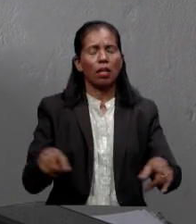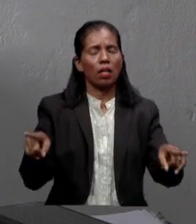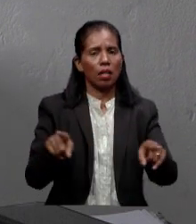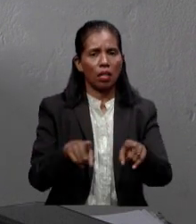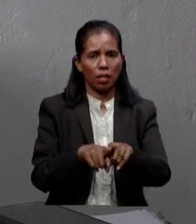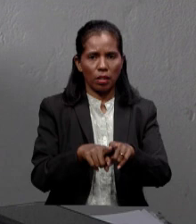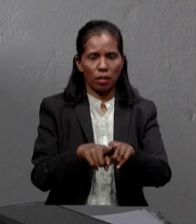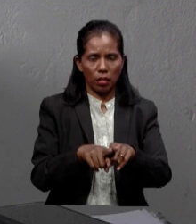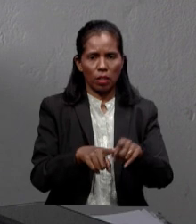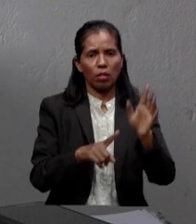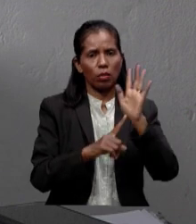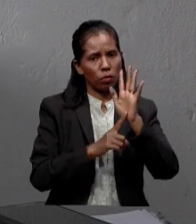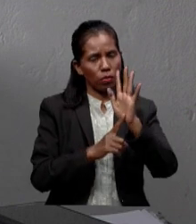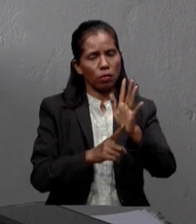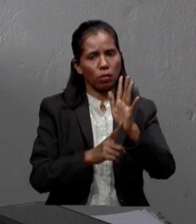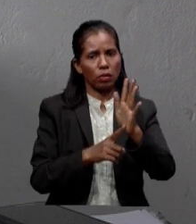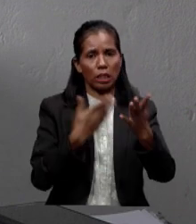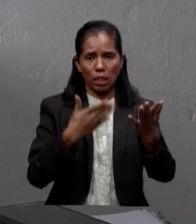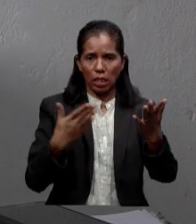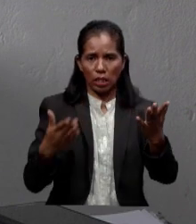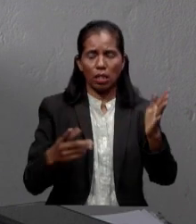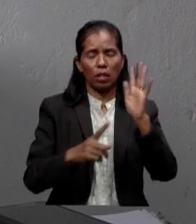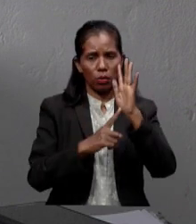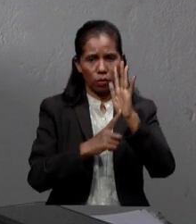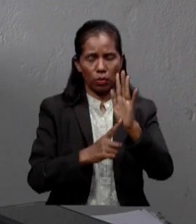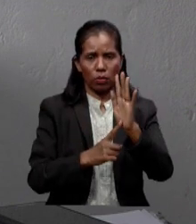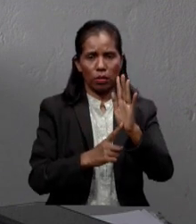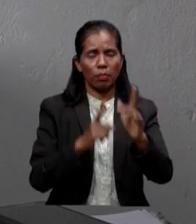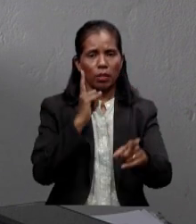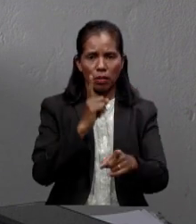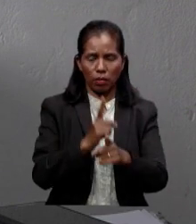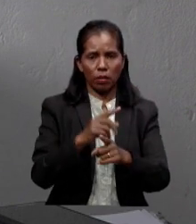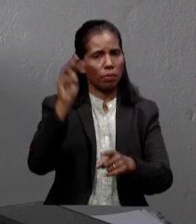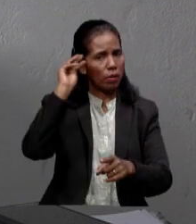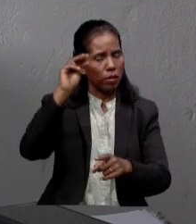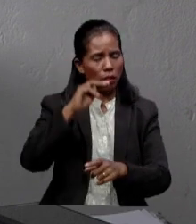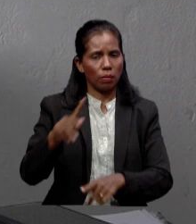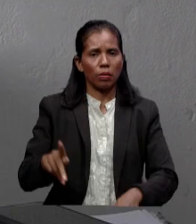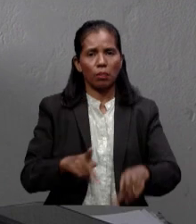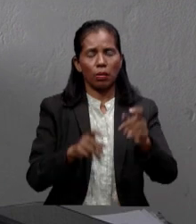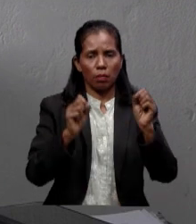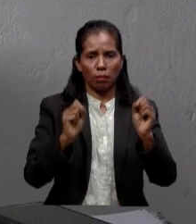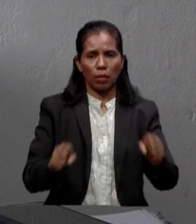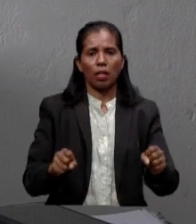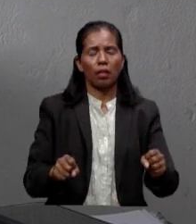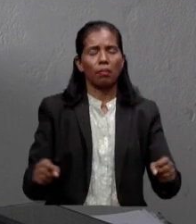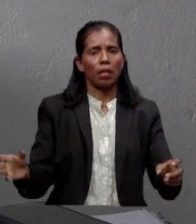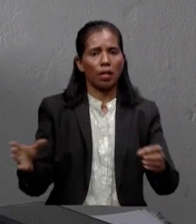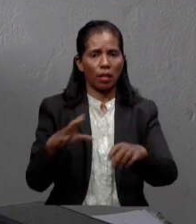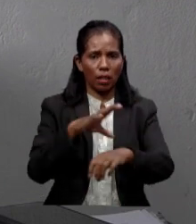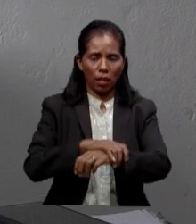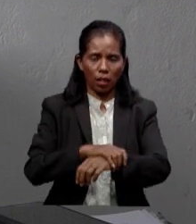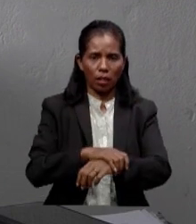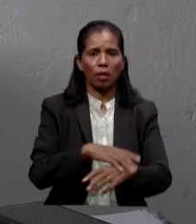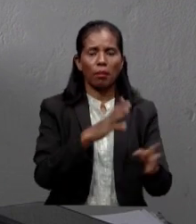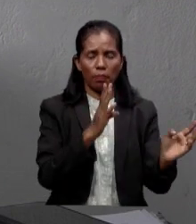prova aí também forte para o Ministério Público pela halo acusação para